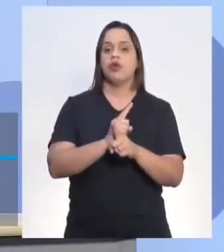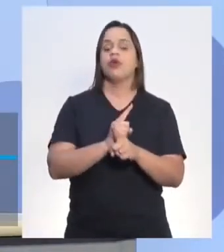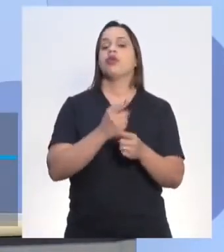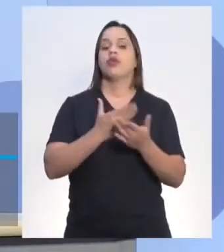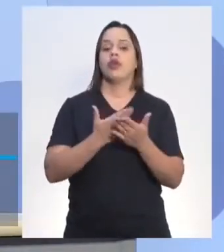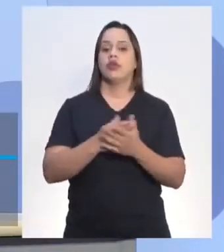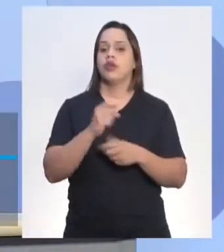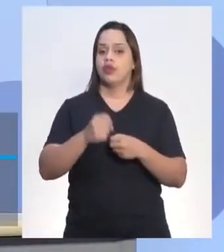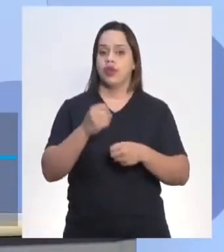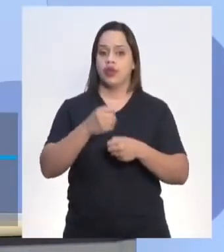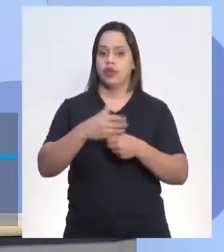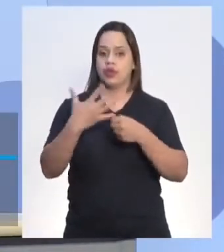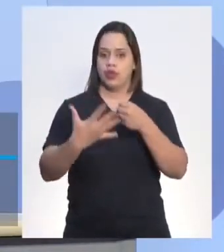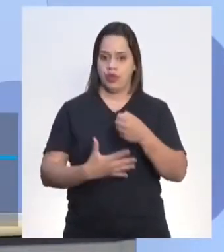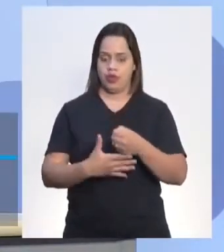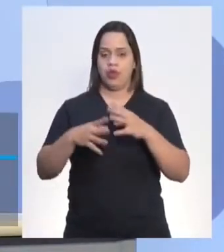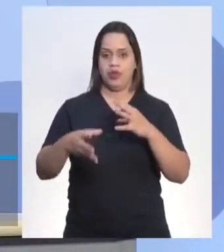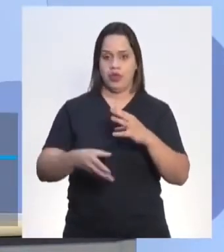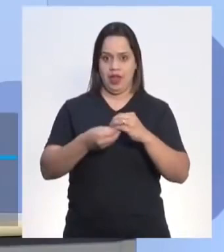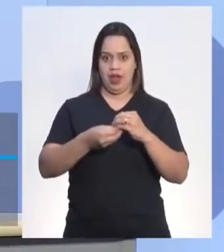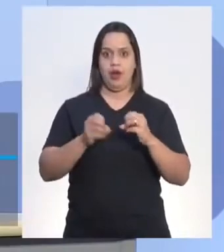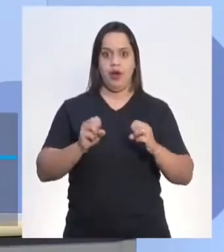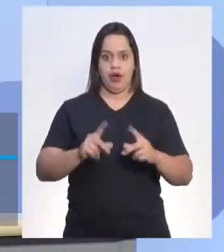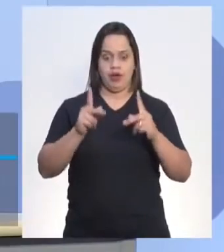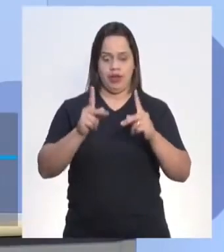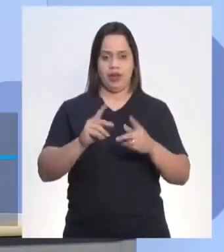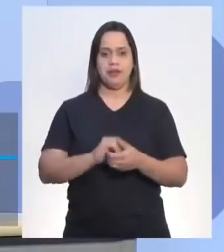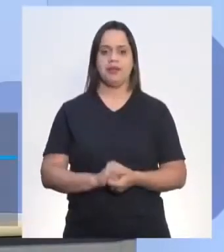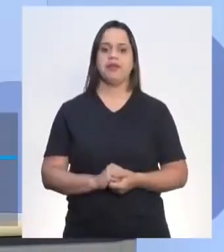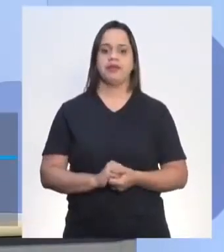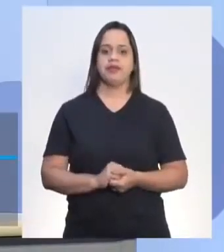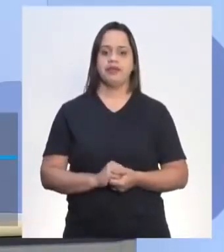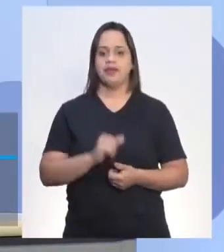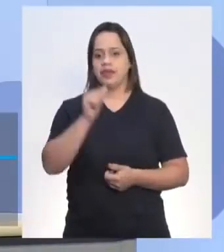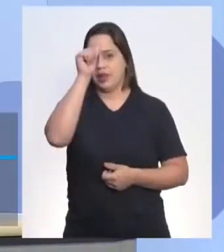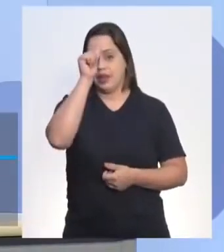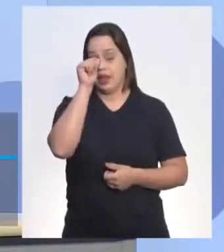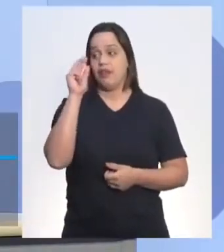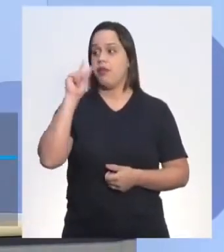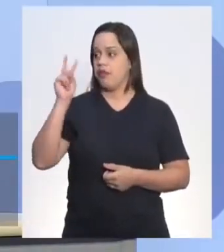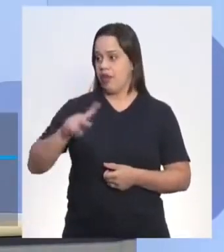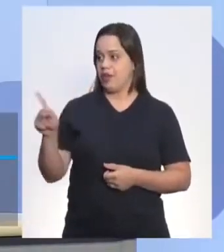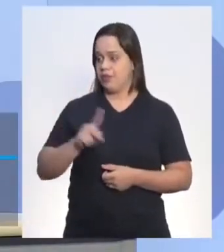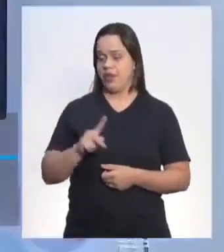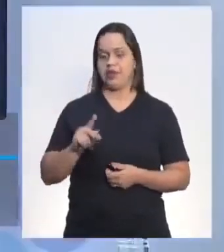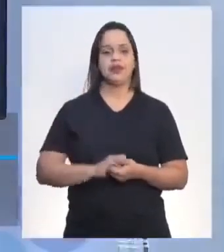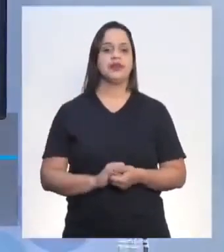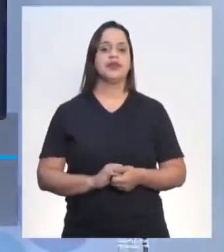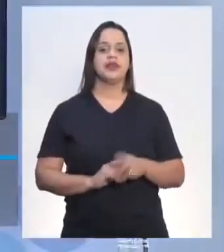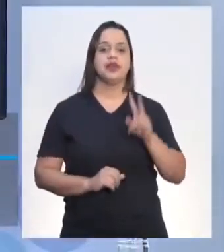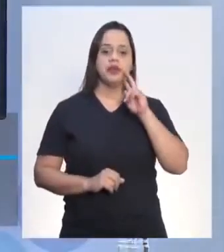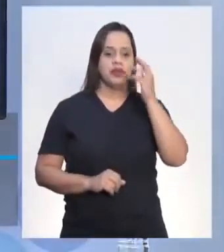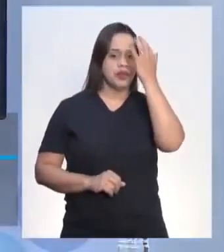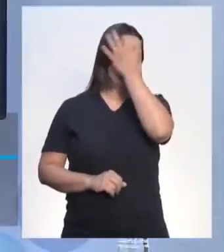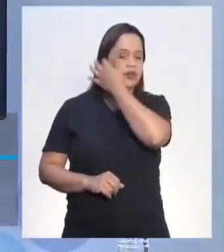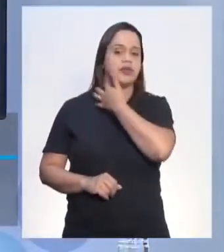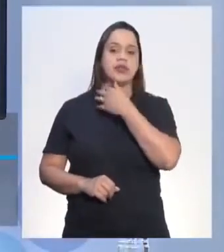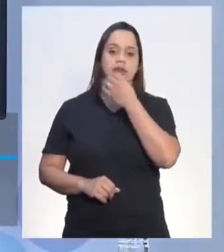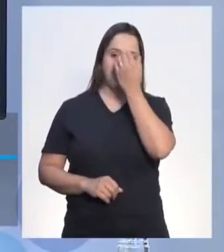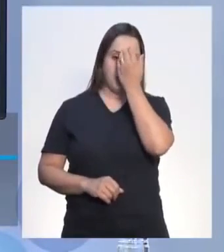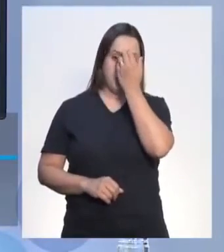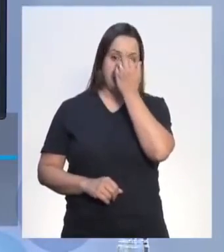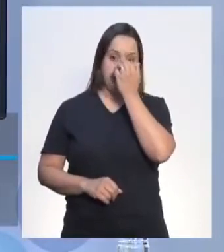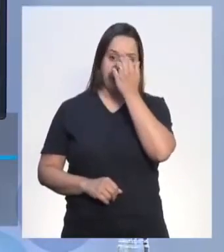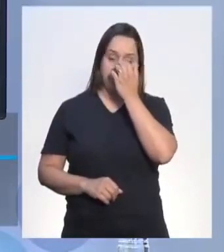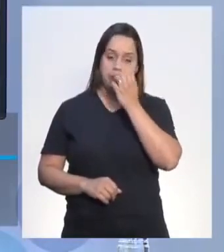do Conteúdos Integrados, ok? Vamos então ver a resposta, professora Roberta? Vamos sim. Então, eu vou pegar o slide em branco, a professora Inês vai